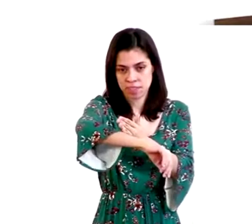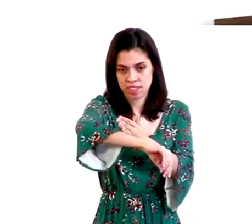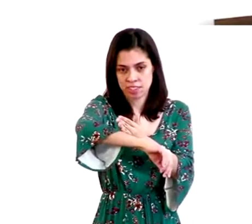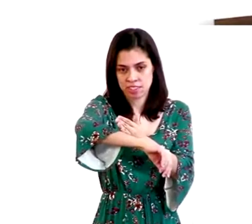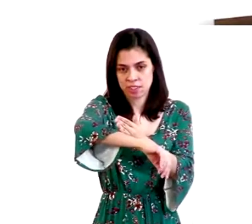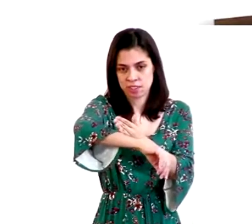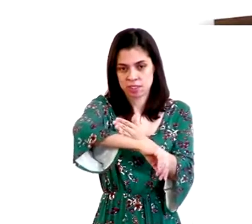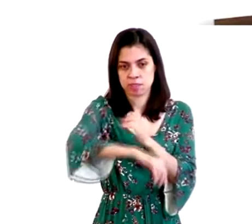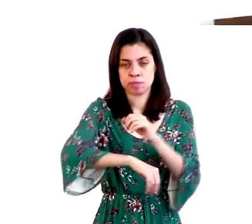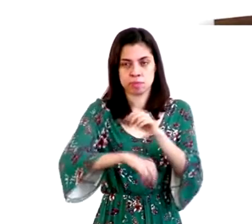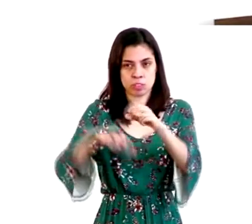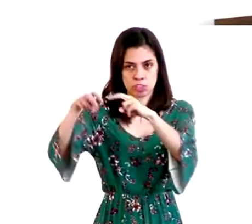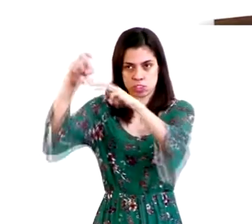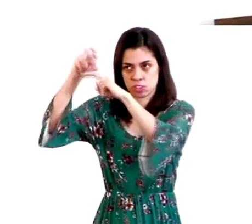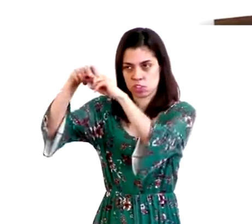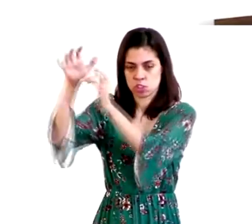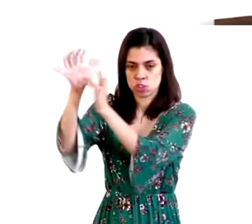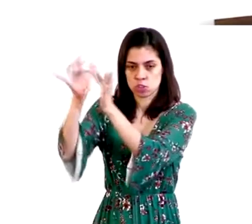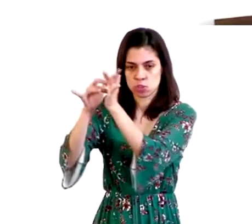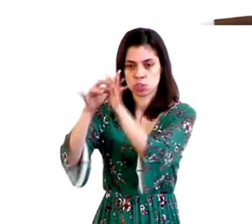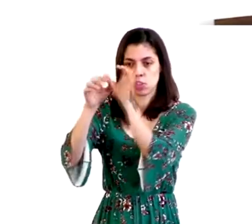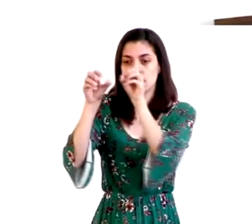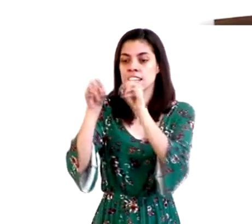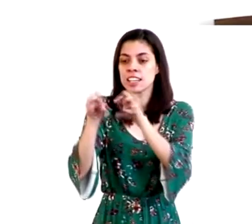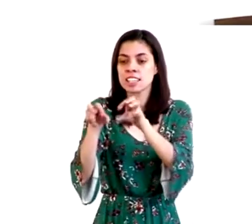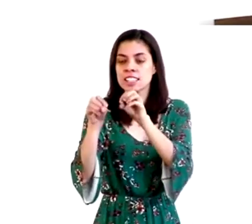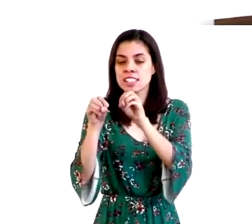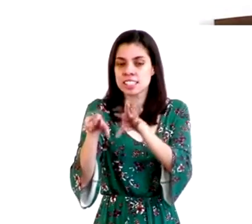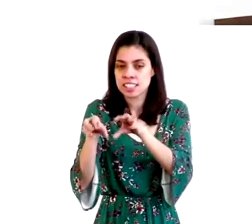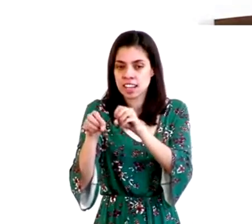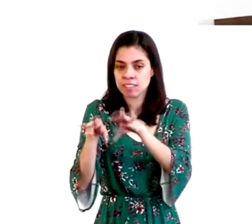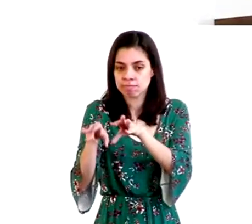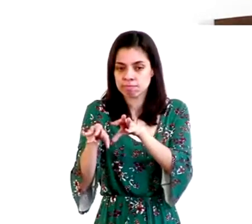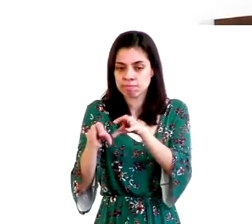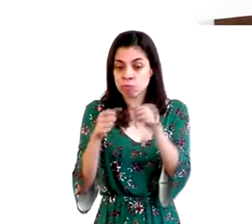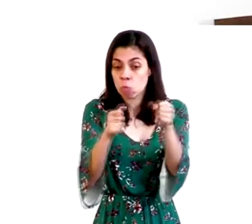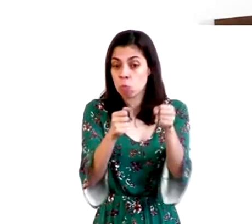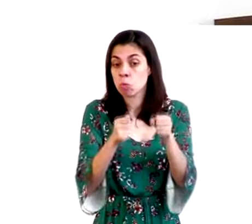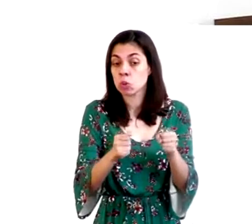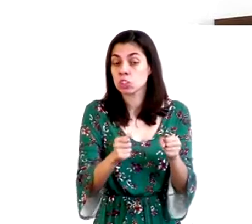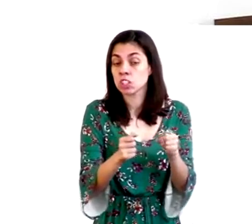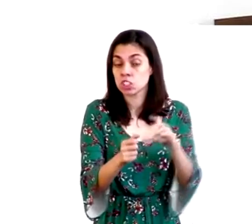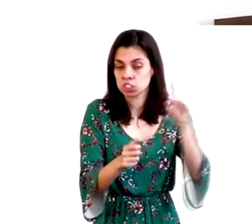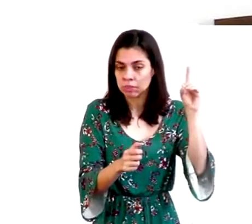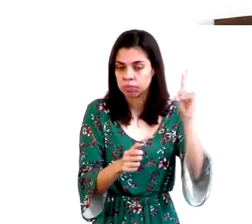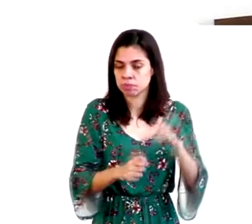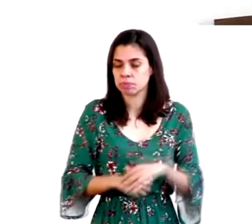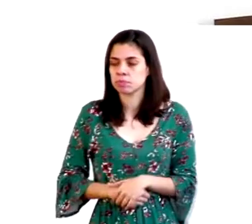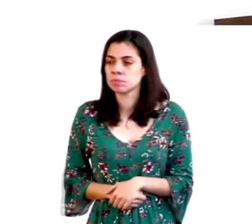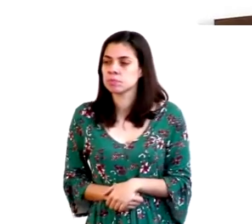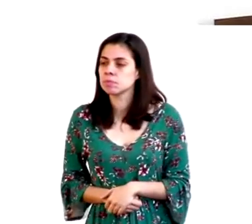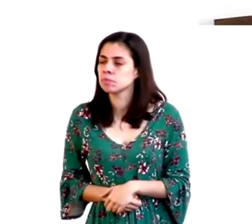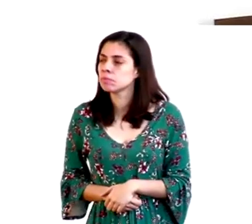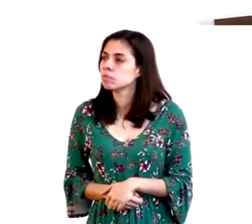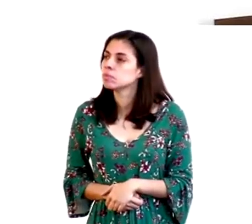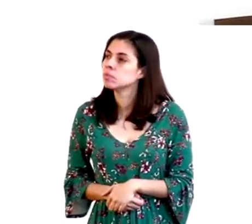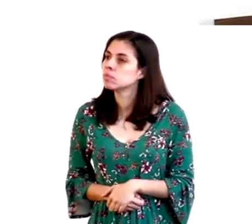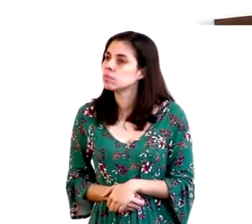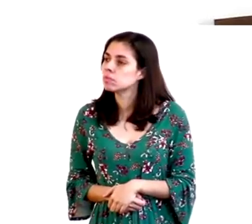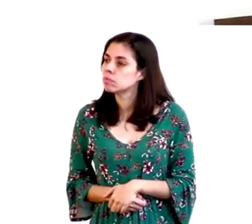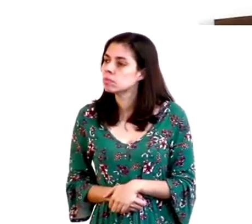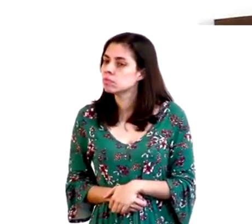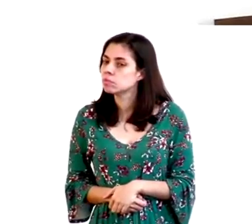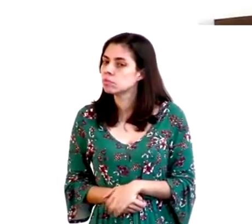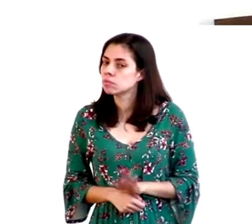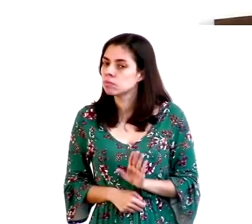fala. E uma boa pergunta no início de uma série, no Sermão do Monte, seria: o que vem